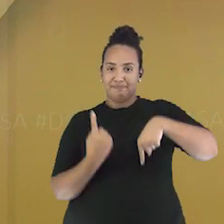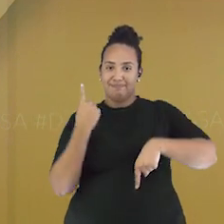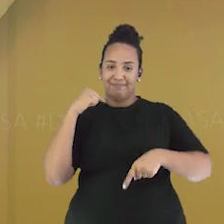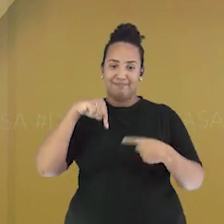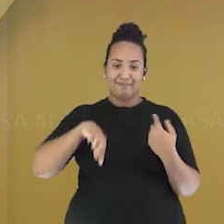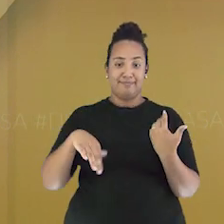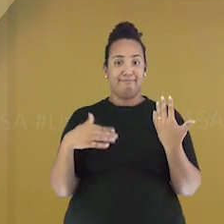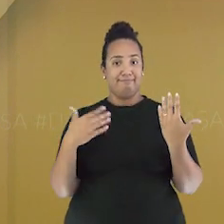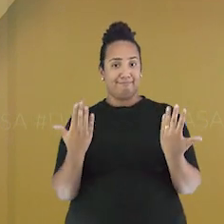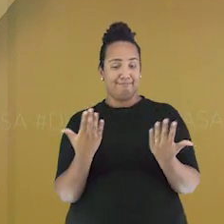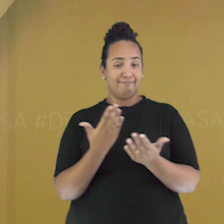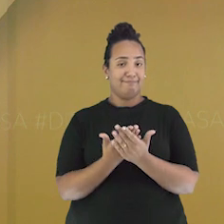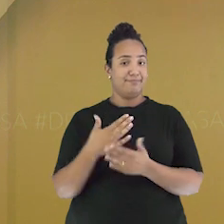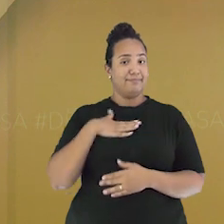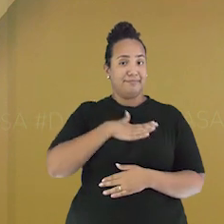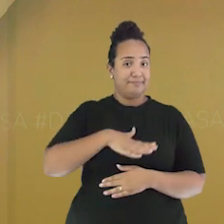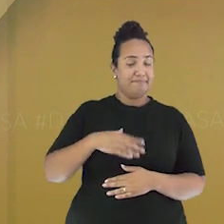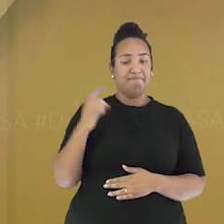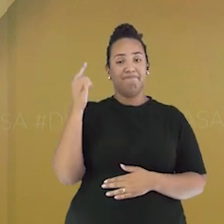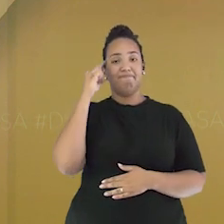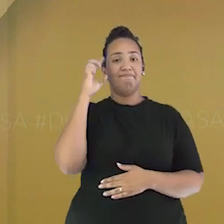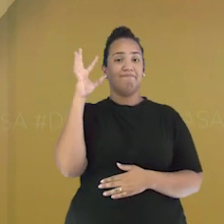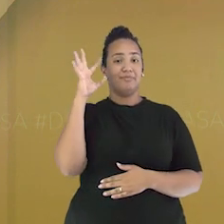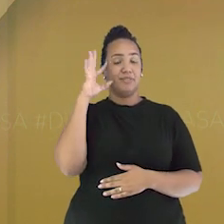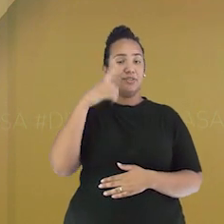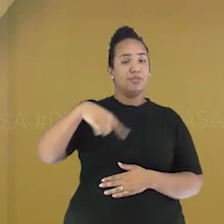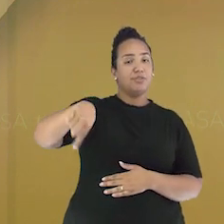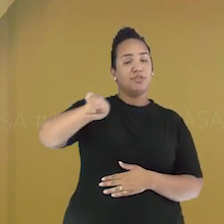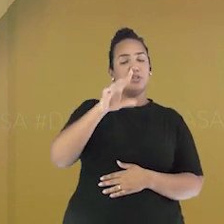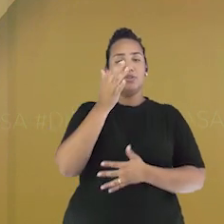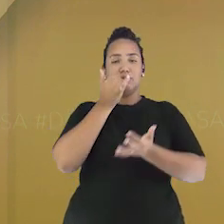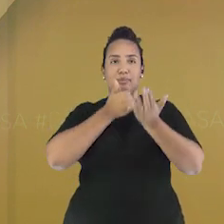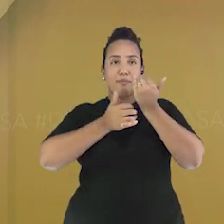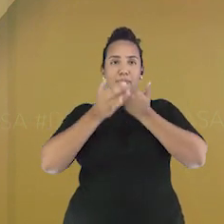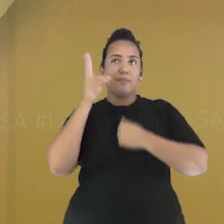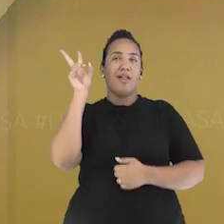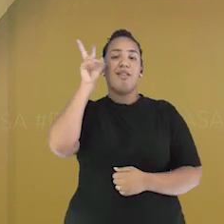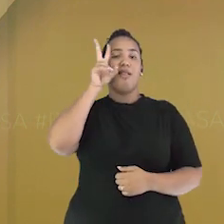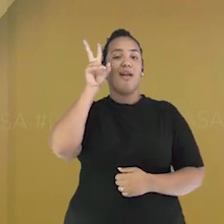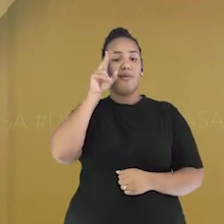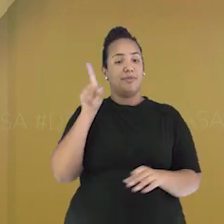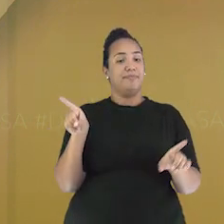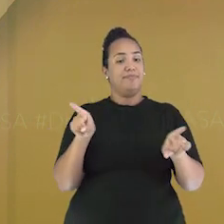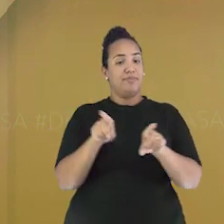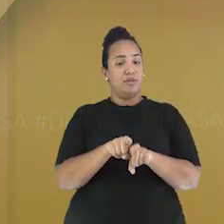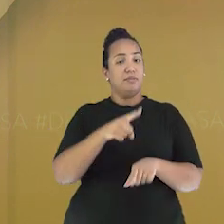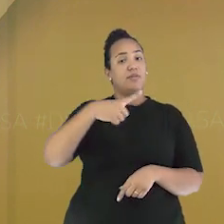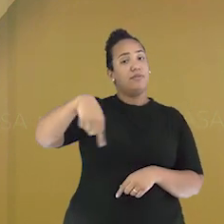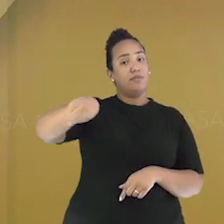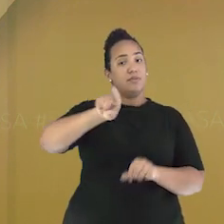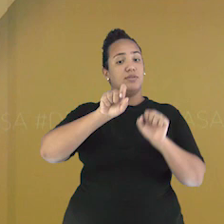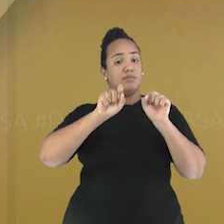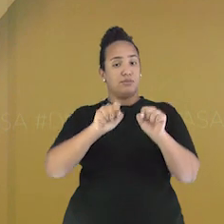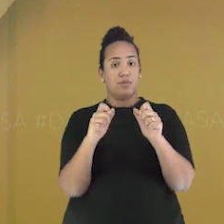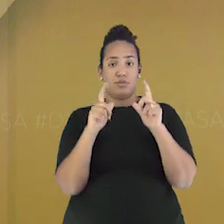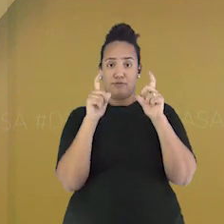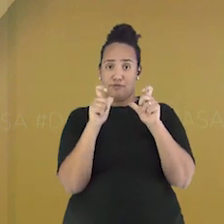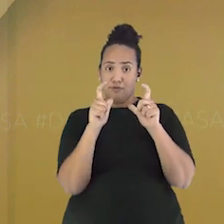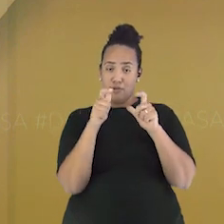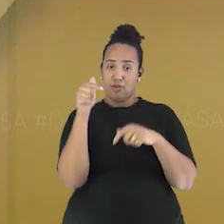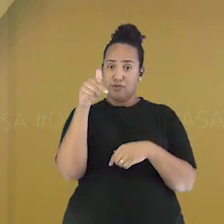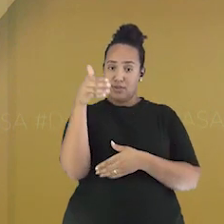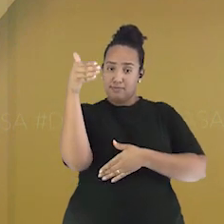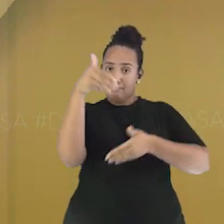acharam da nossa aula? Pensem nela enquanto estiverem comendo. E é claro, Vocês podem enviar uma foto da